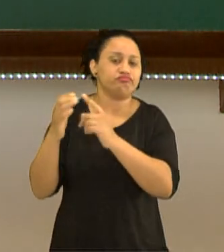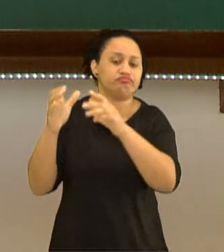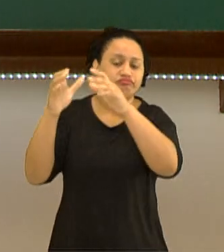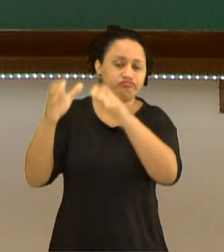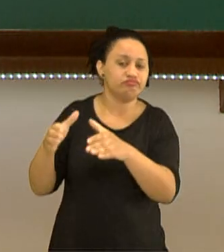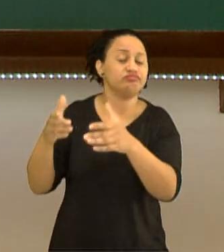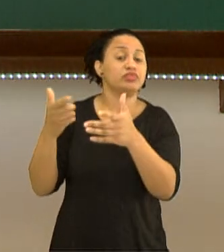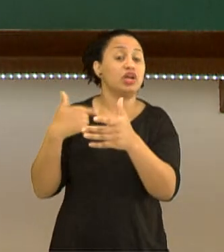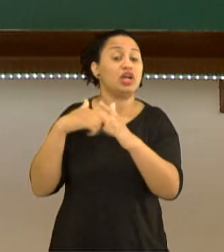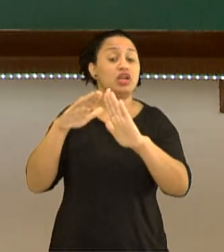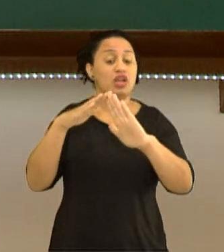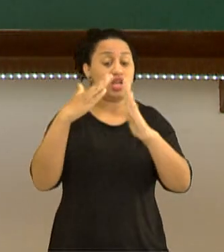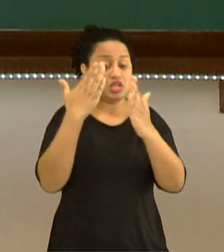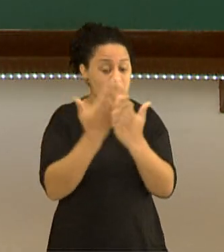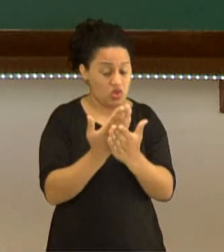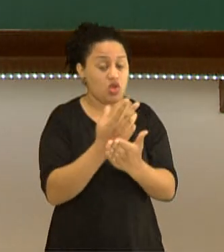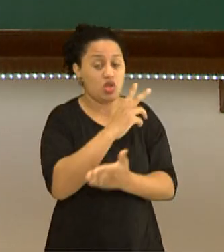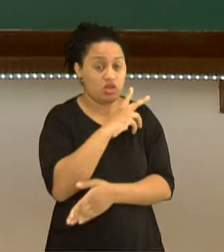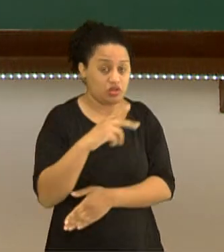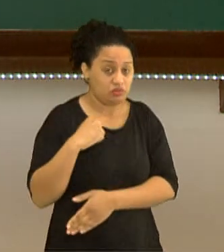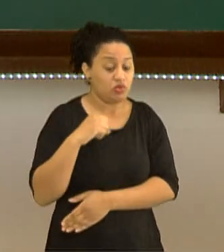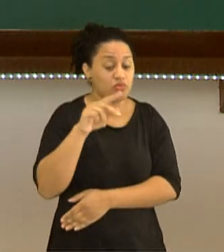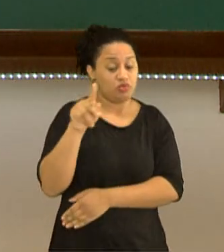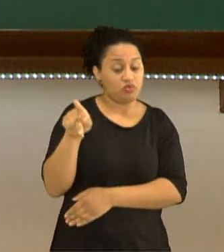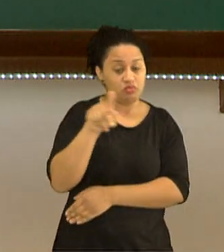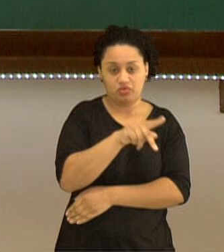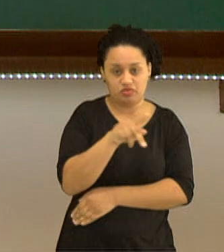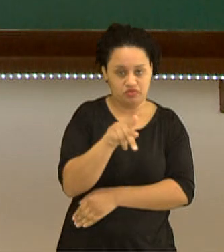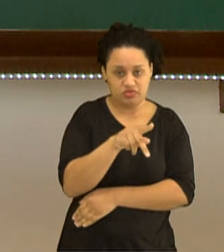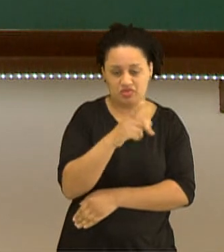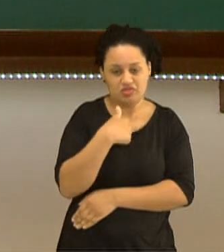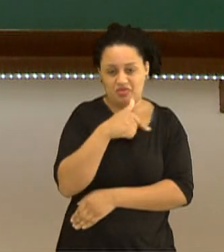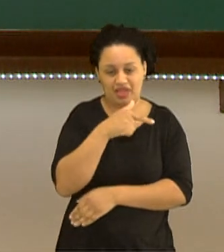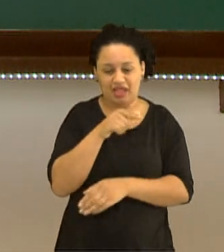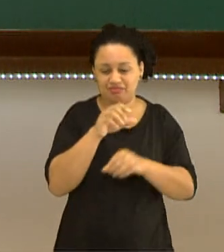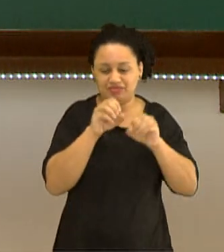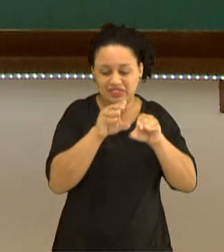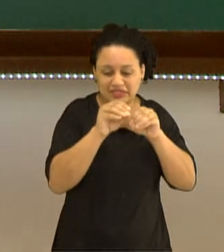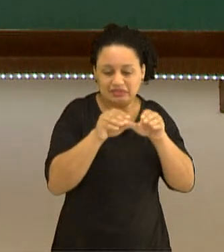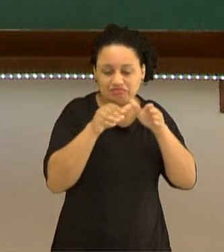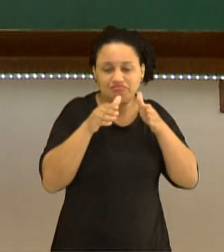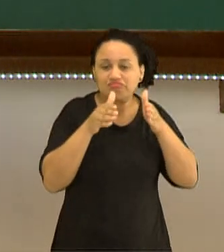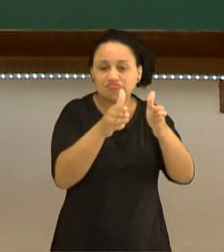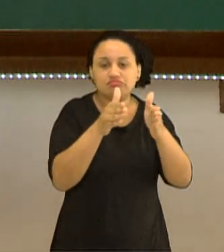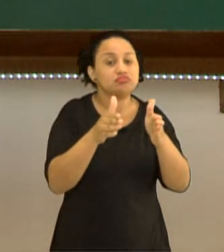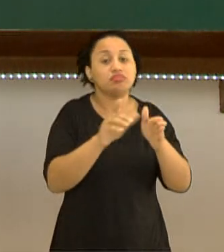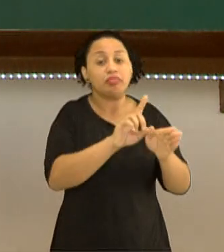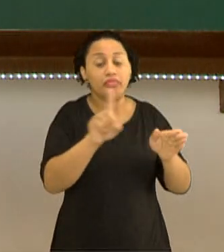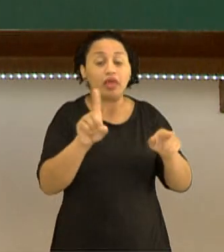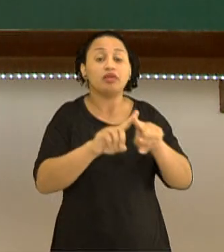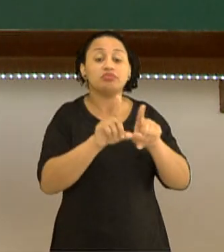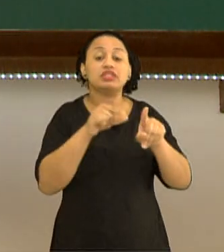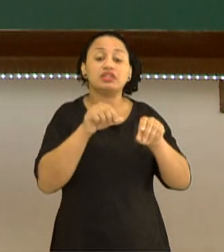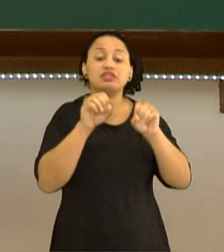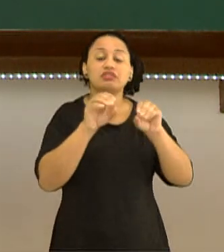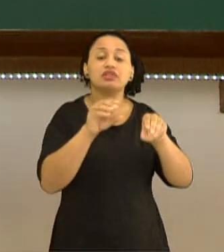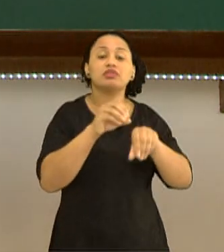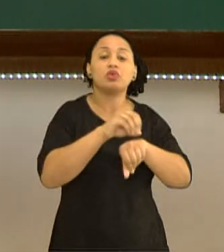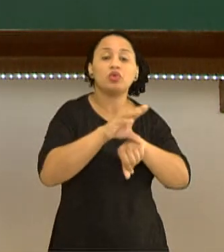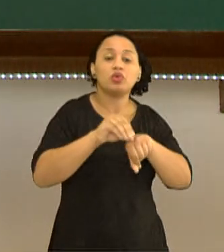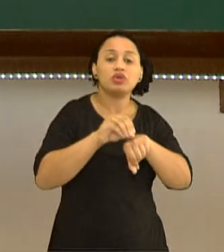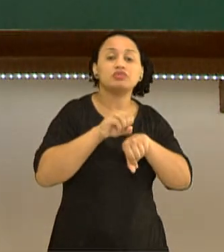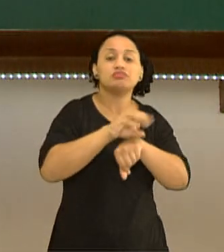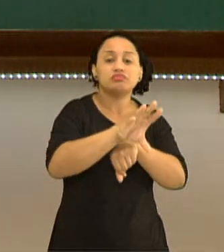escola pública, o professor, veja, professor não é doutrinador, não é catequista, ele vai trabalhar o conhecimento